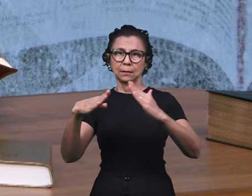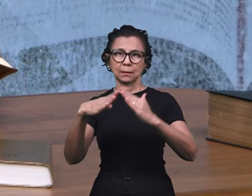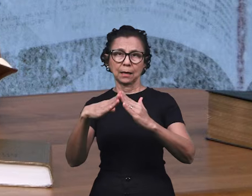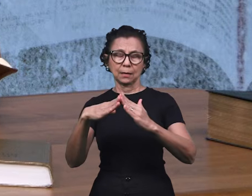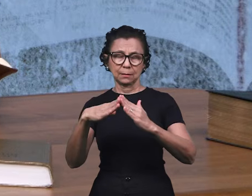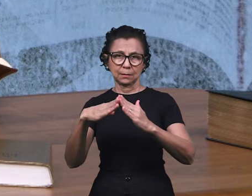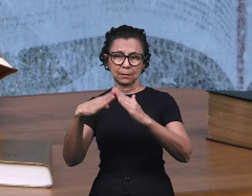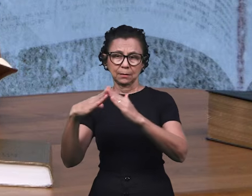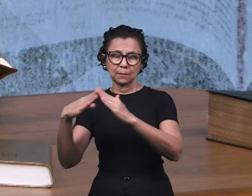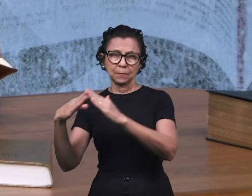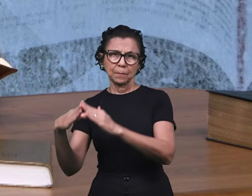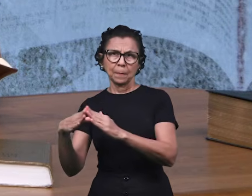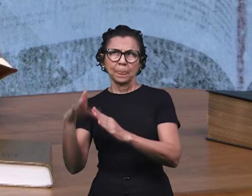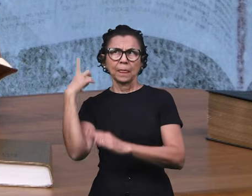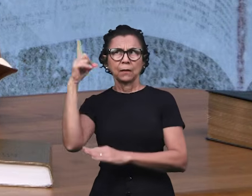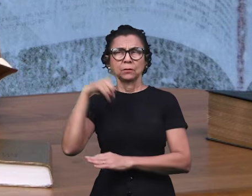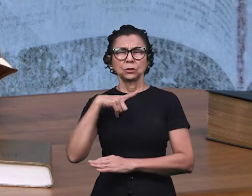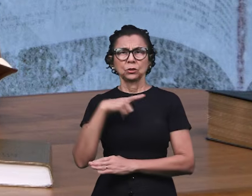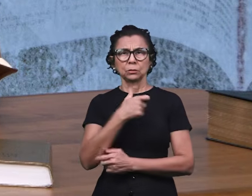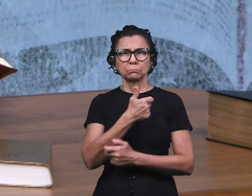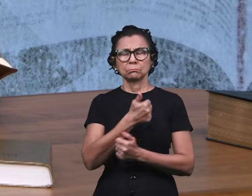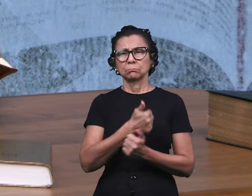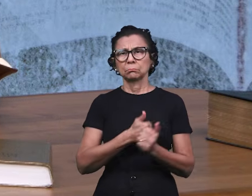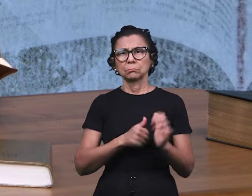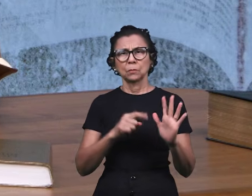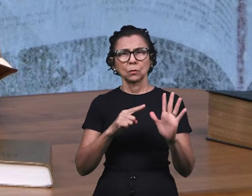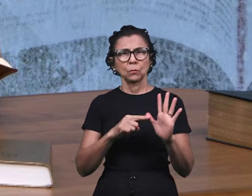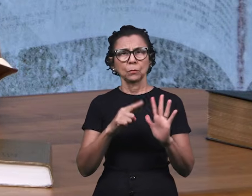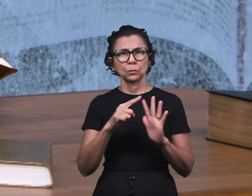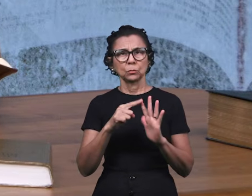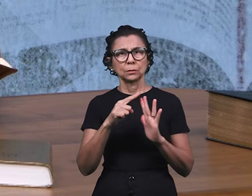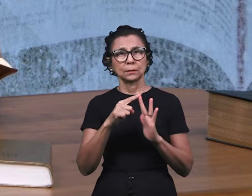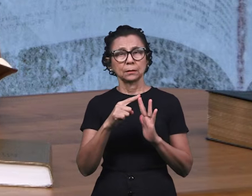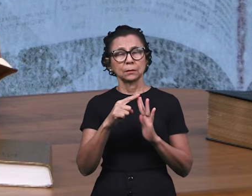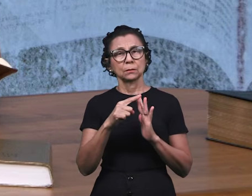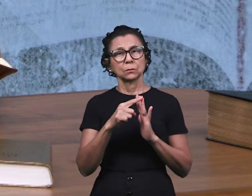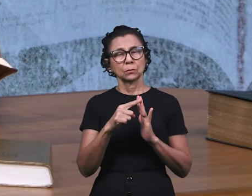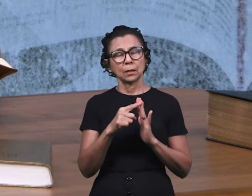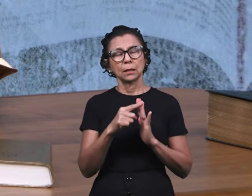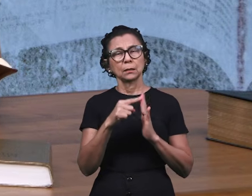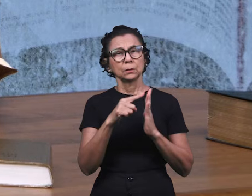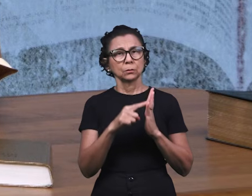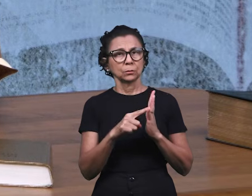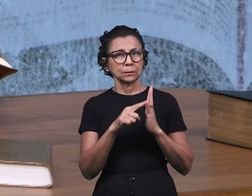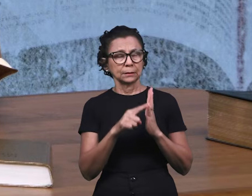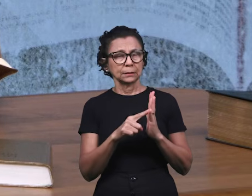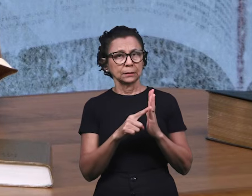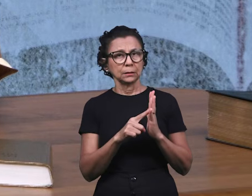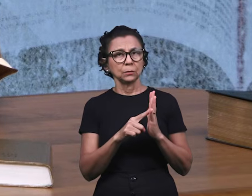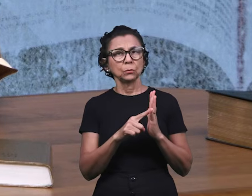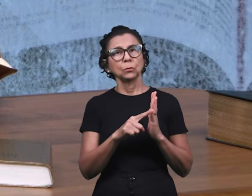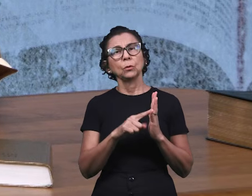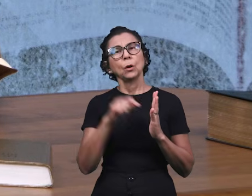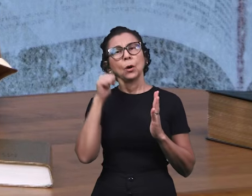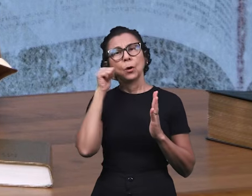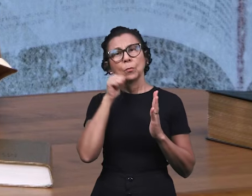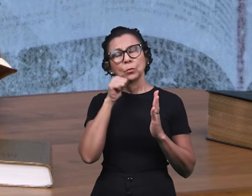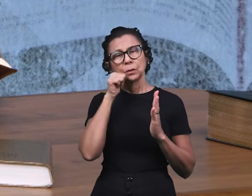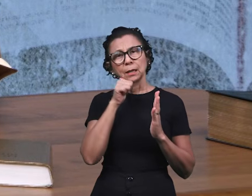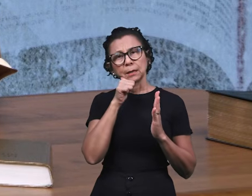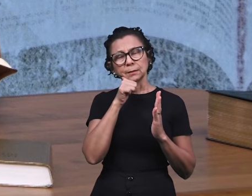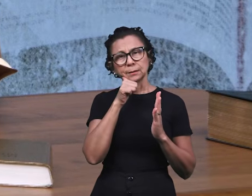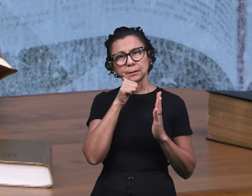com ambas as suas mulheres, Aquinoã, a Jezreelita, e Abigail, mulher de Nabal, o